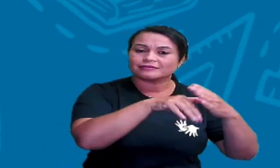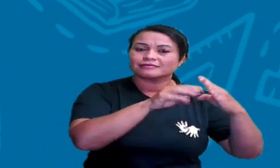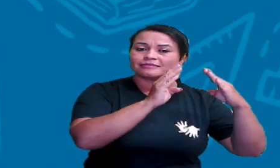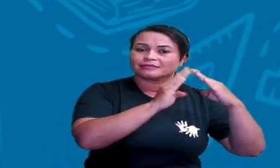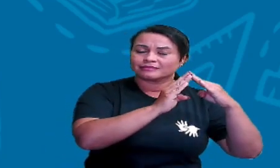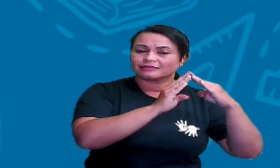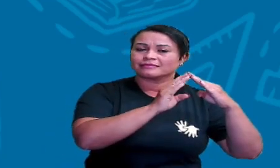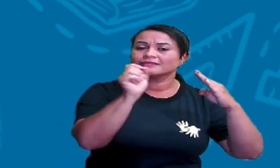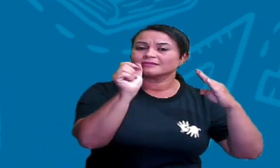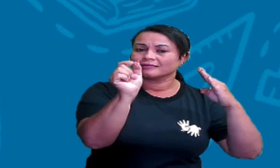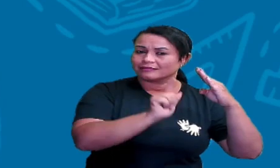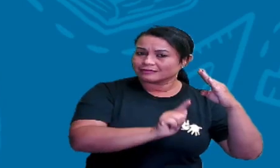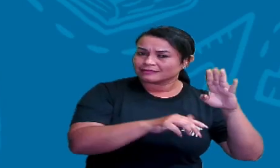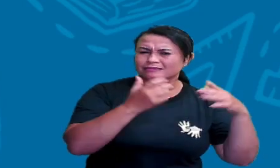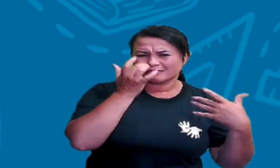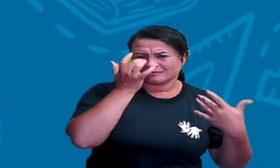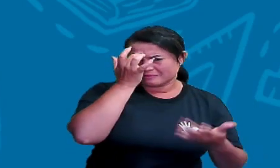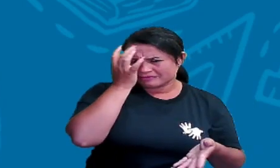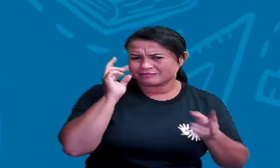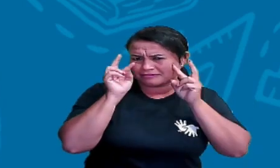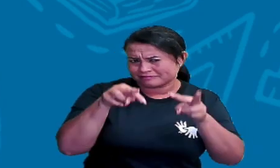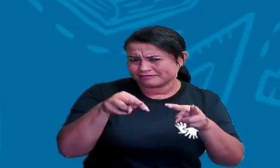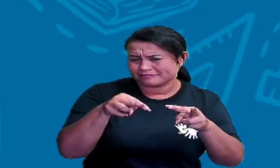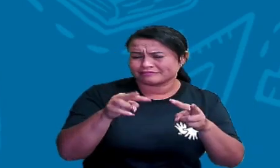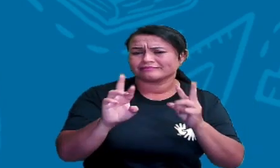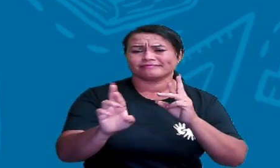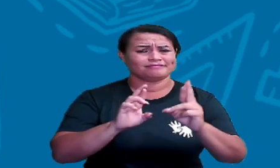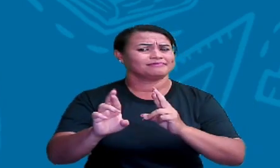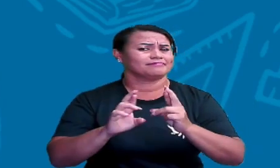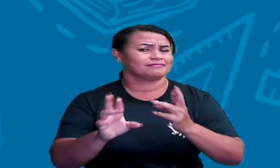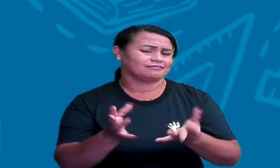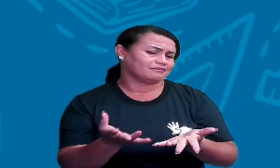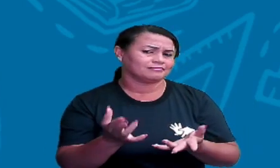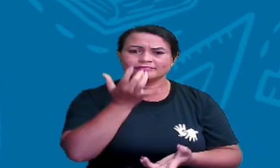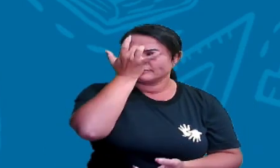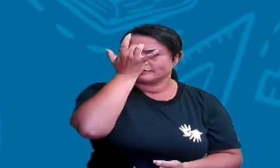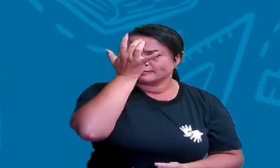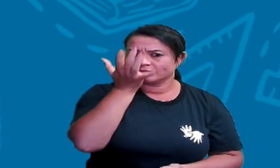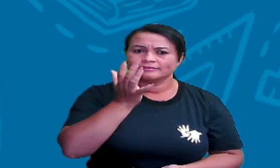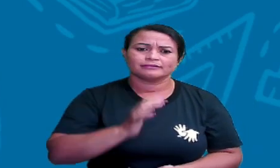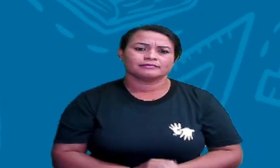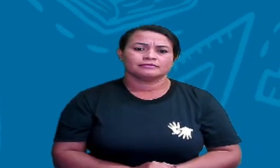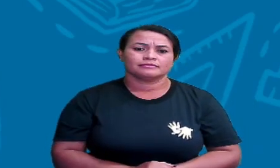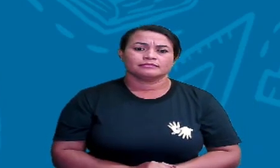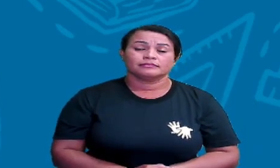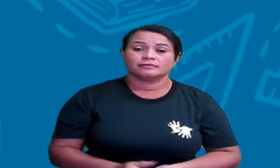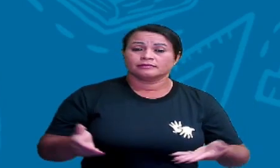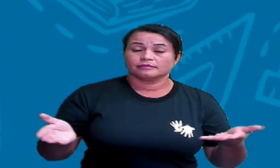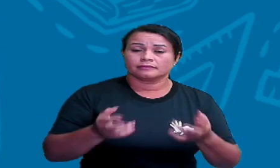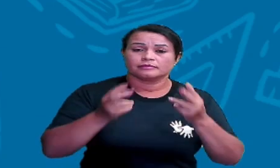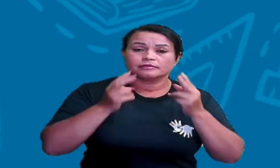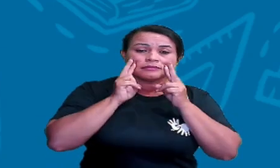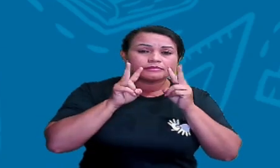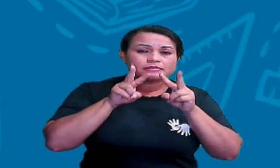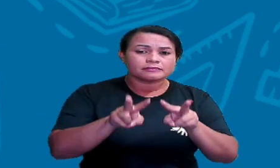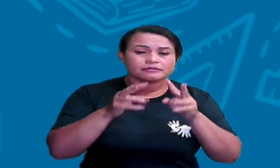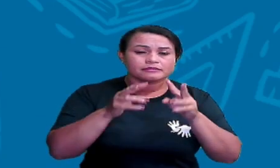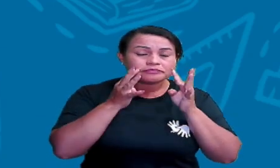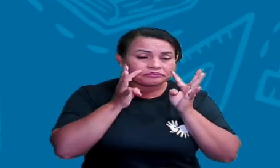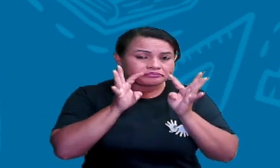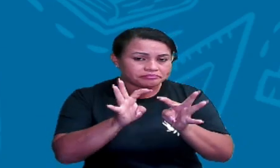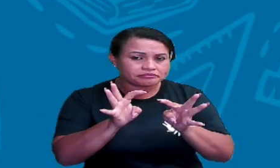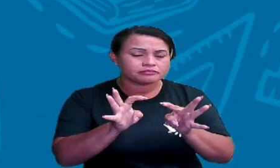casinha. Tá vendo, gente, como é fácil essas relações? É muito fácil. Agora preste atenção.